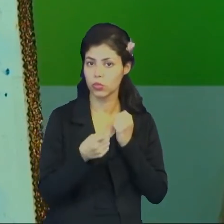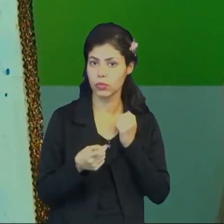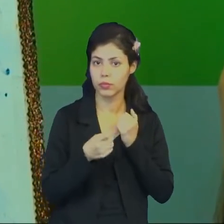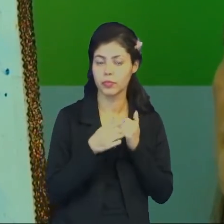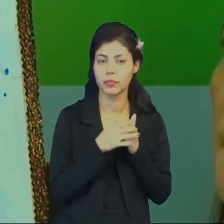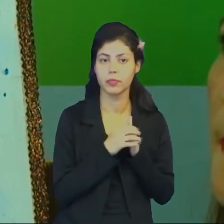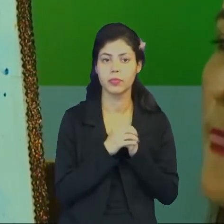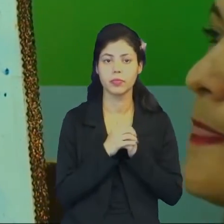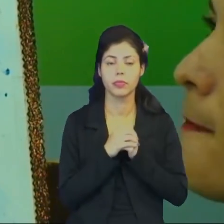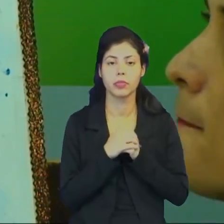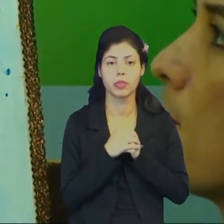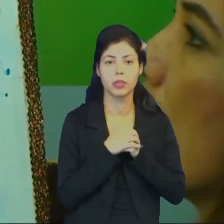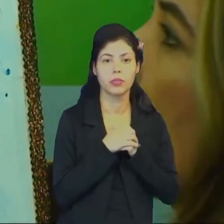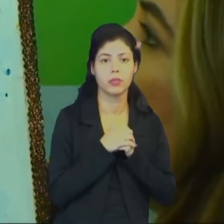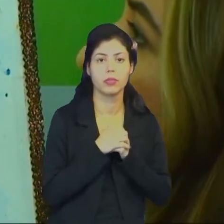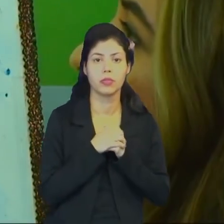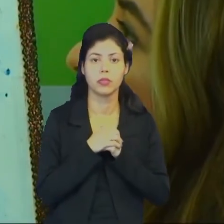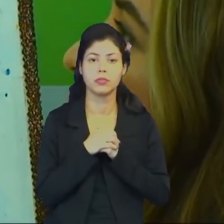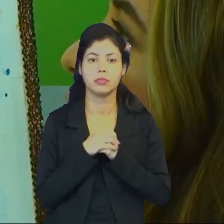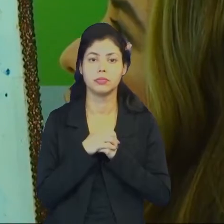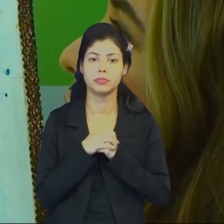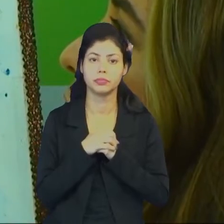X, tá?